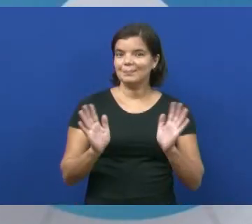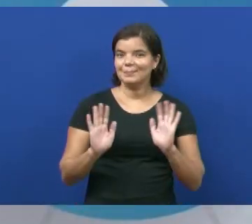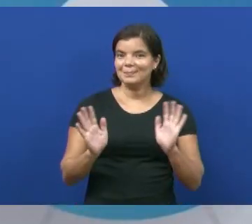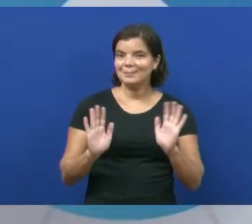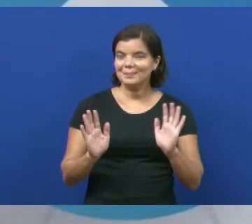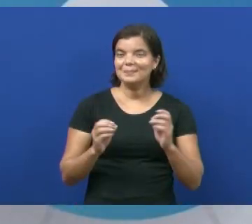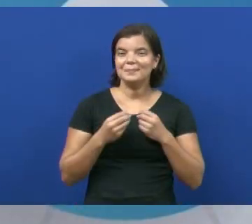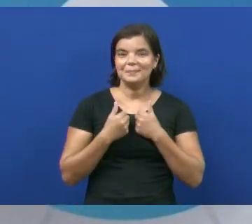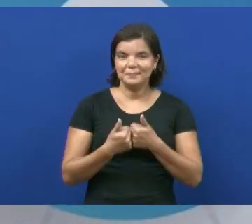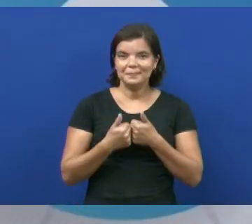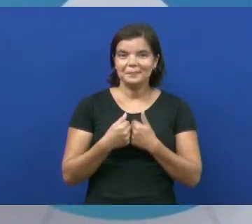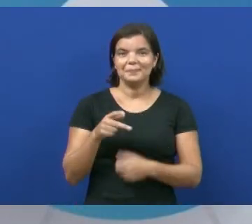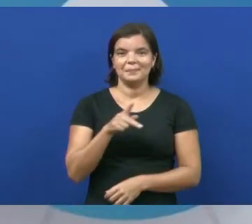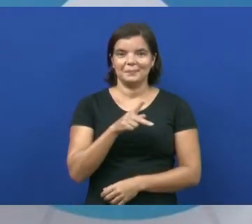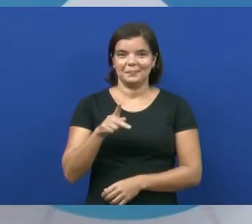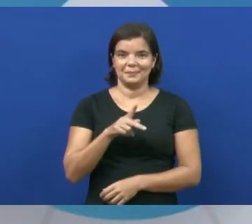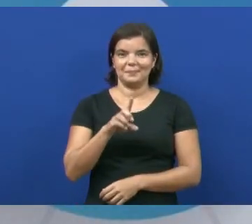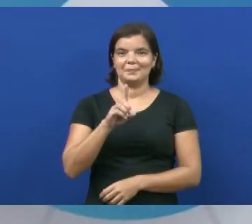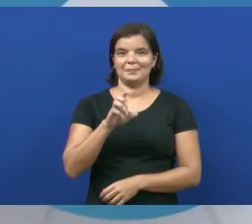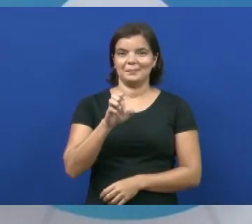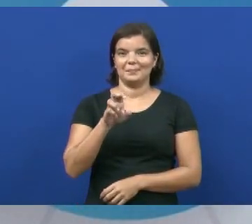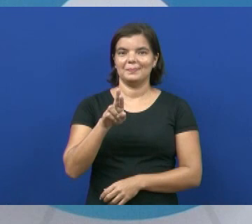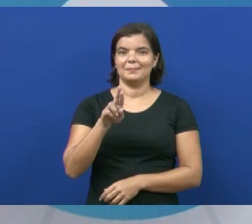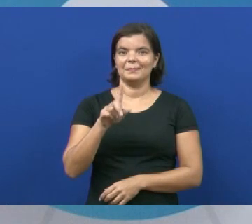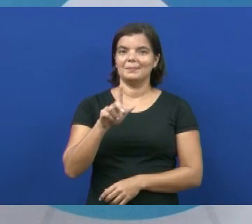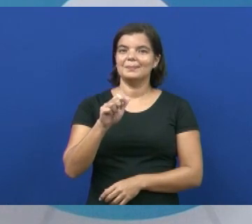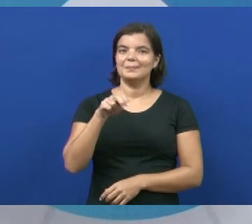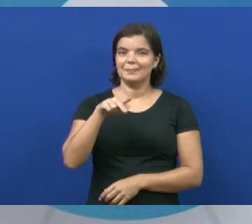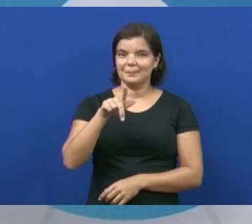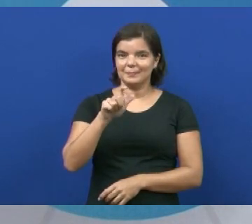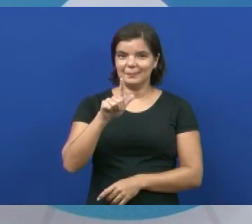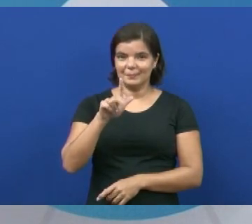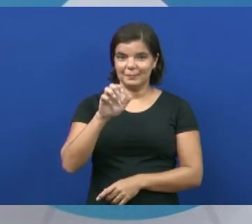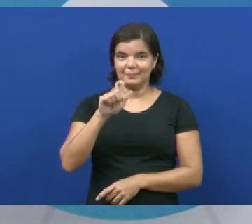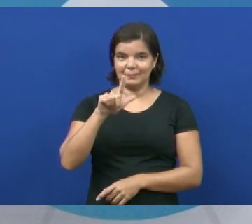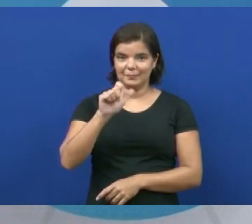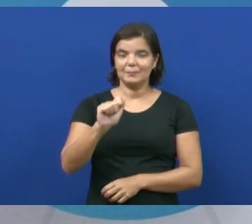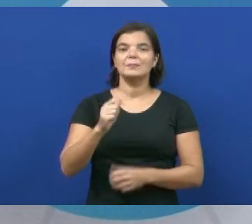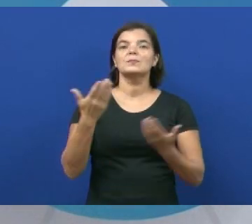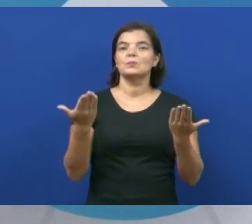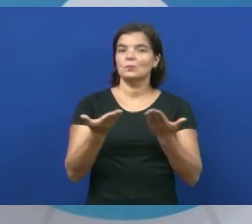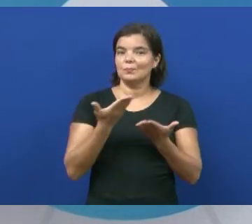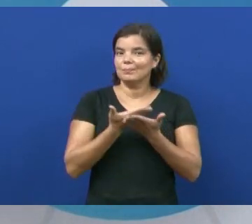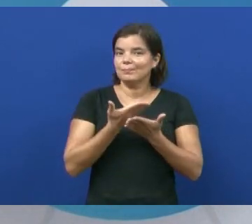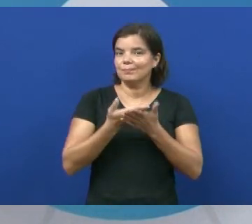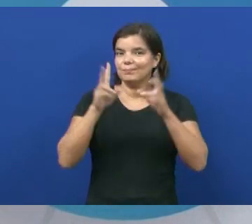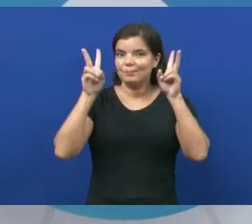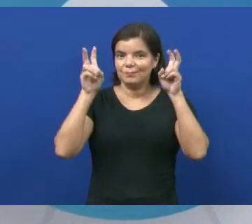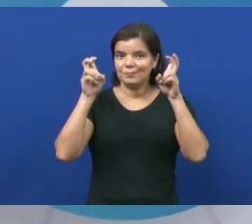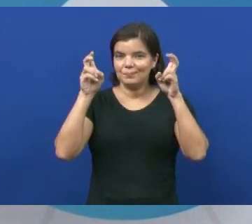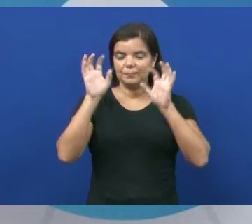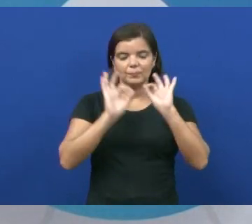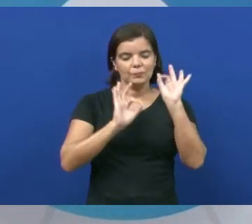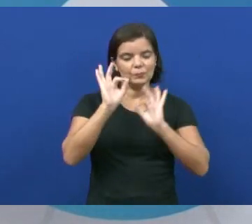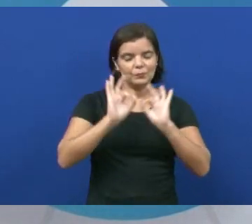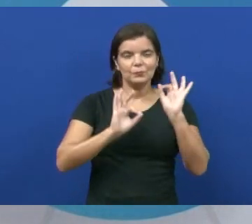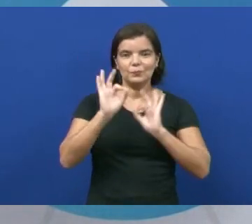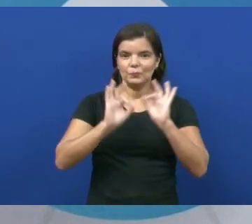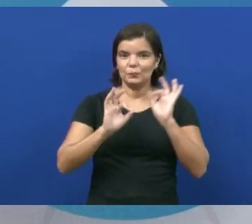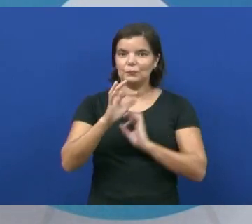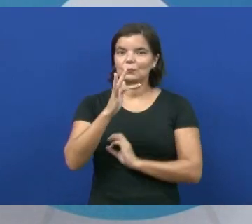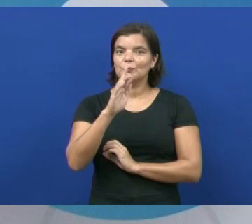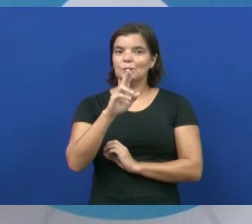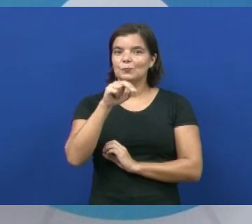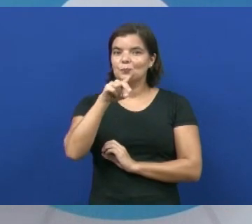Olá, pessoal! Eu sou a professora Derlângela. Hoje nós vamos estar trabalhando com o tema Estrutura Fundiária